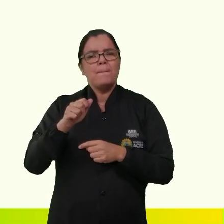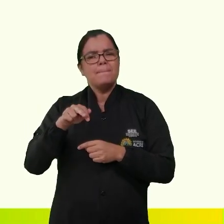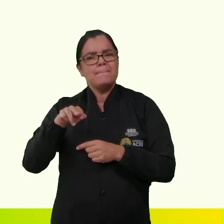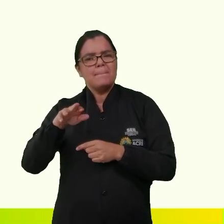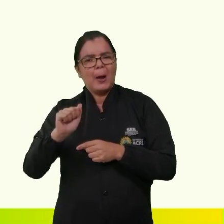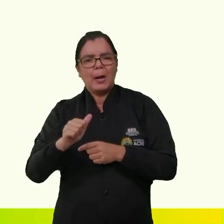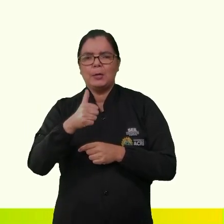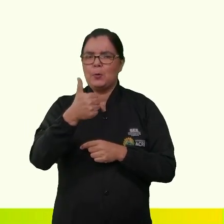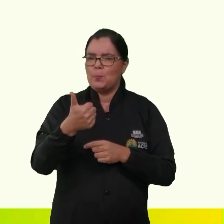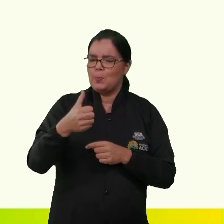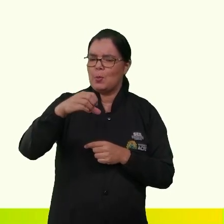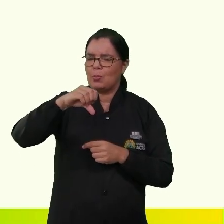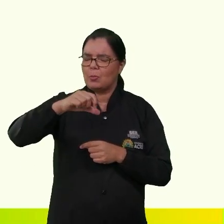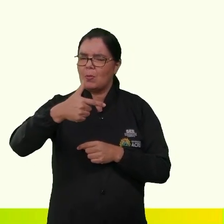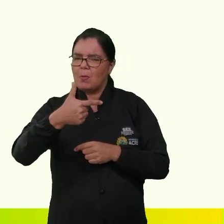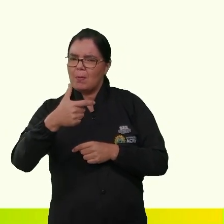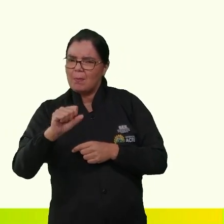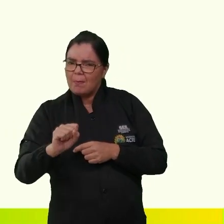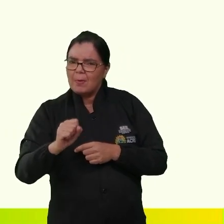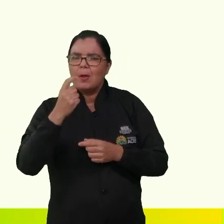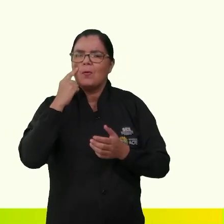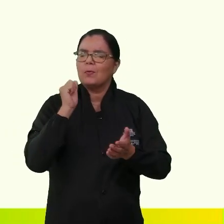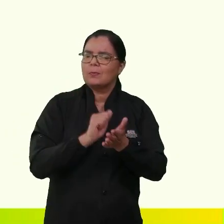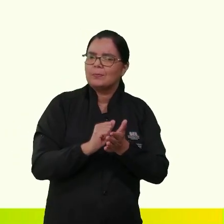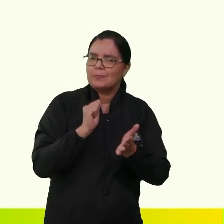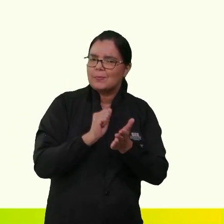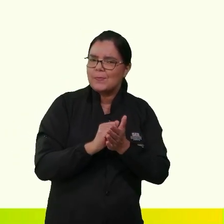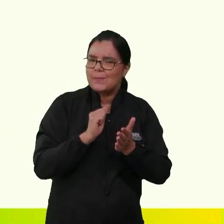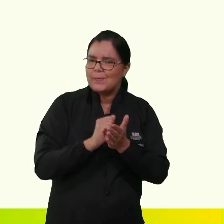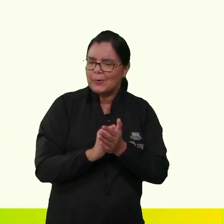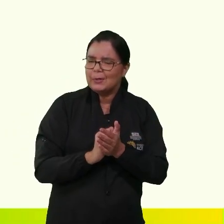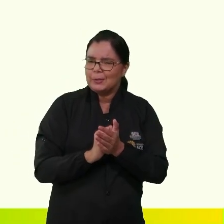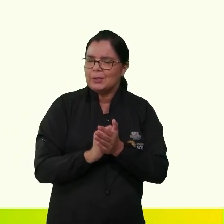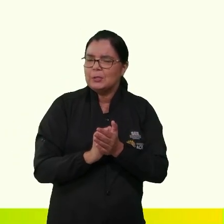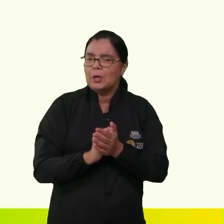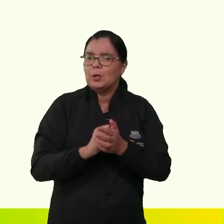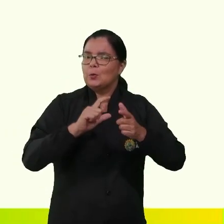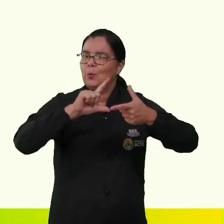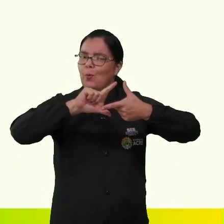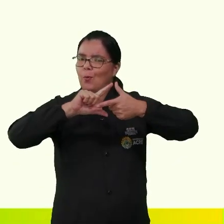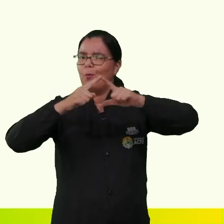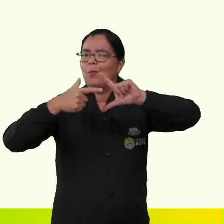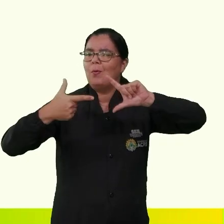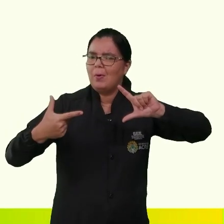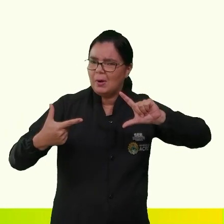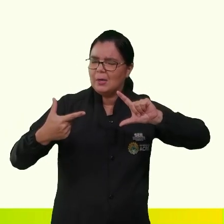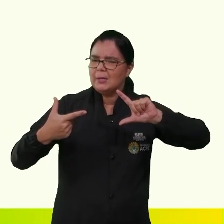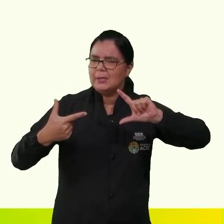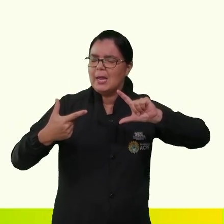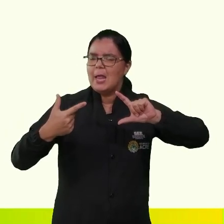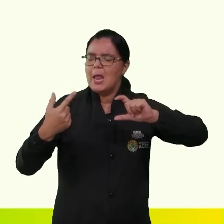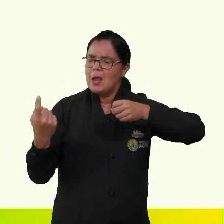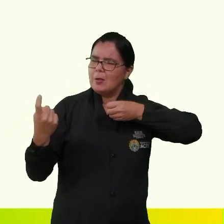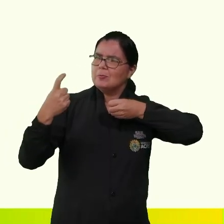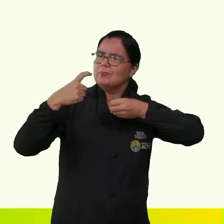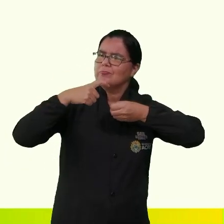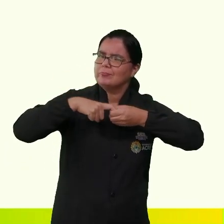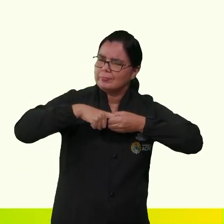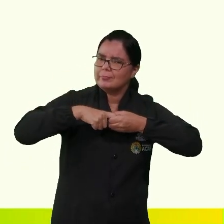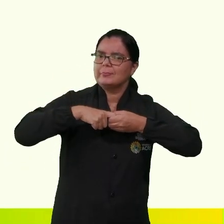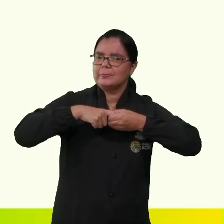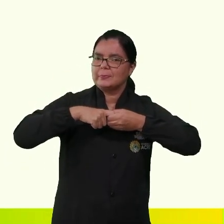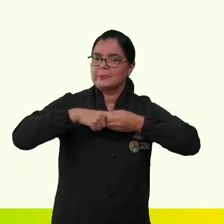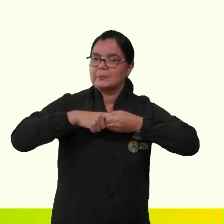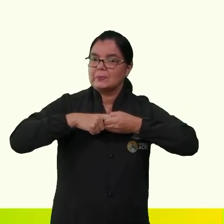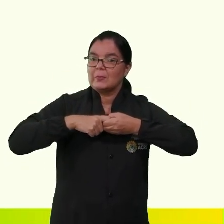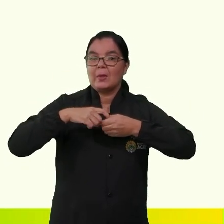lá em 1928, quando foi produzir essa obra modernista, ele retomou ali